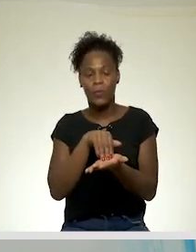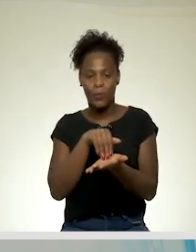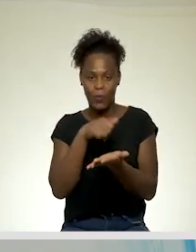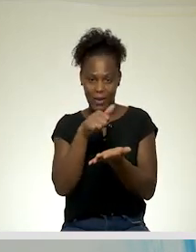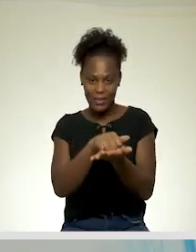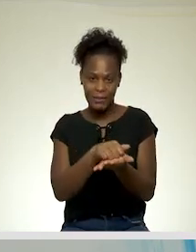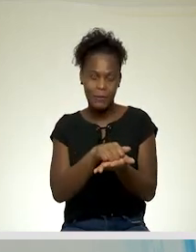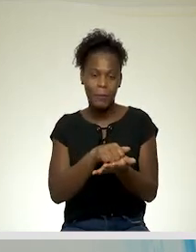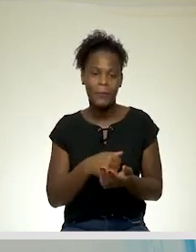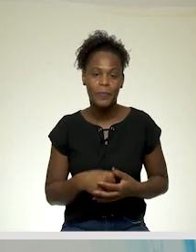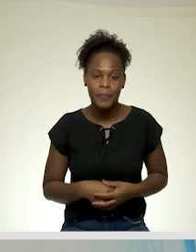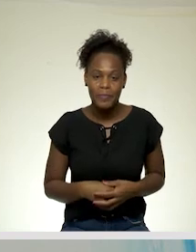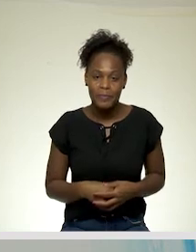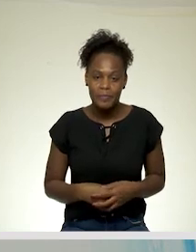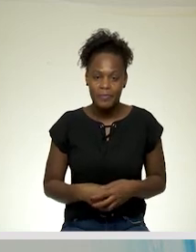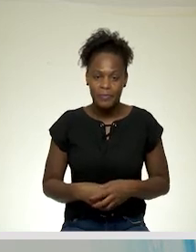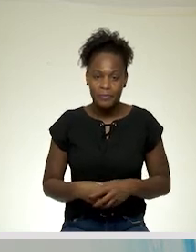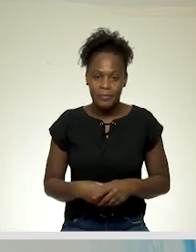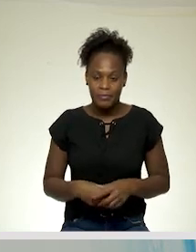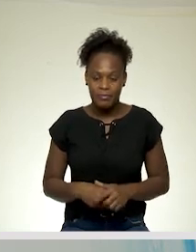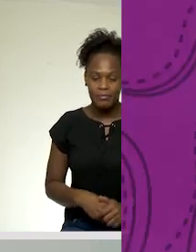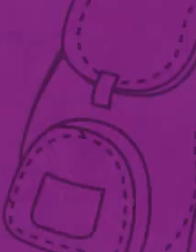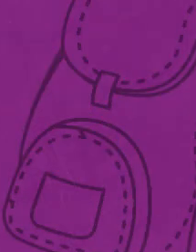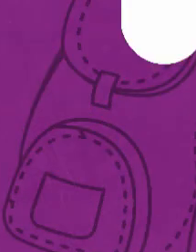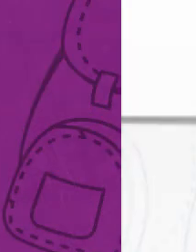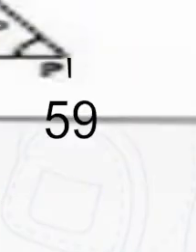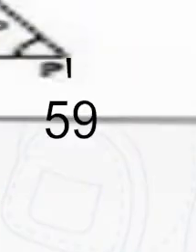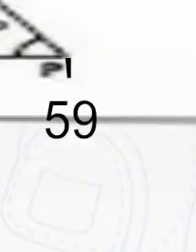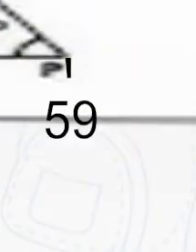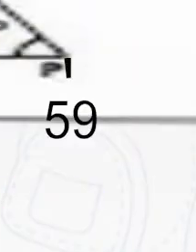logo com a correção.